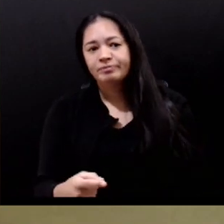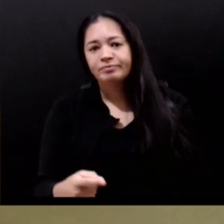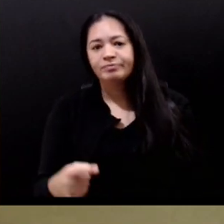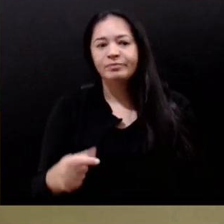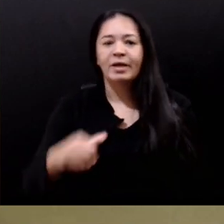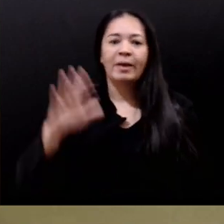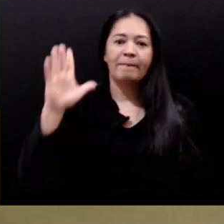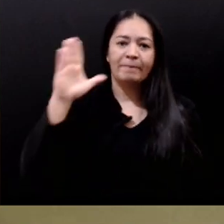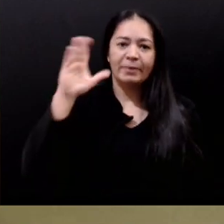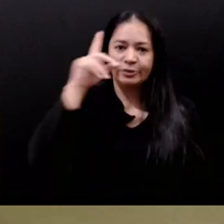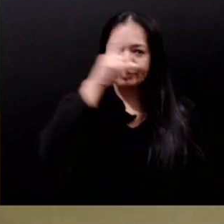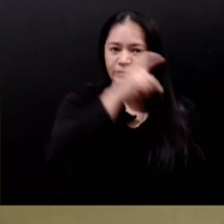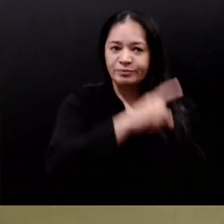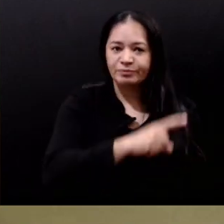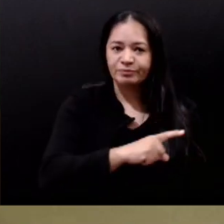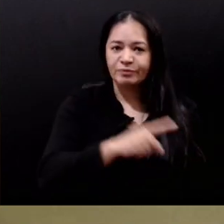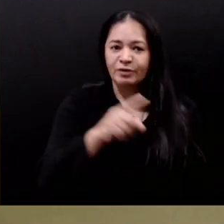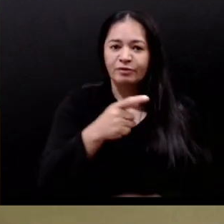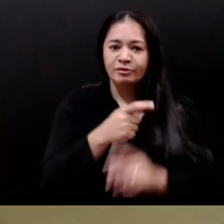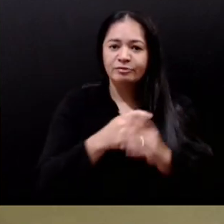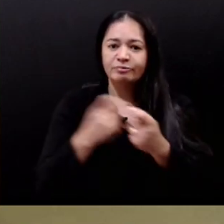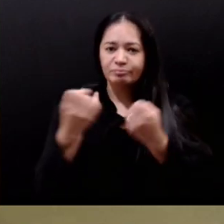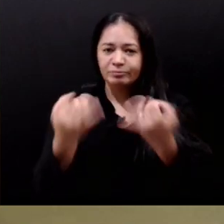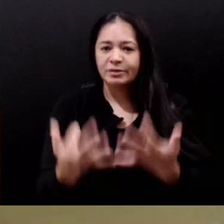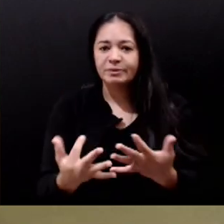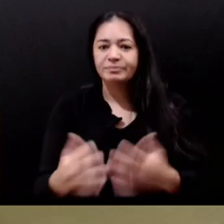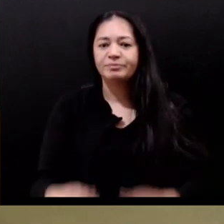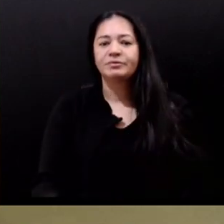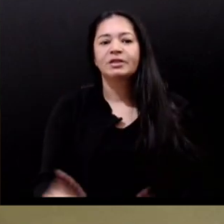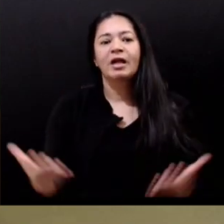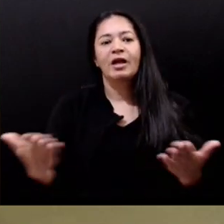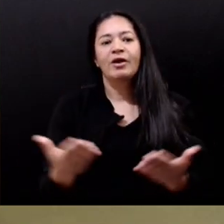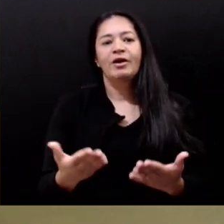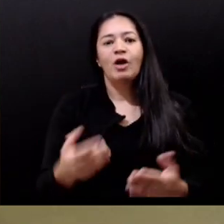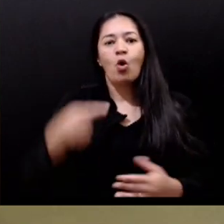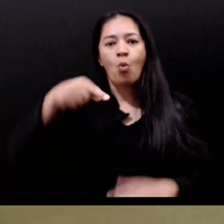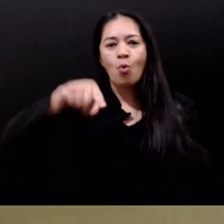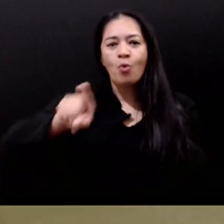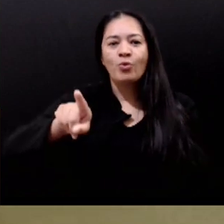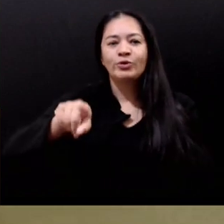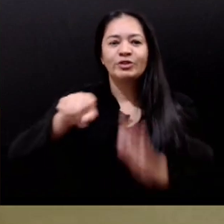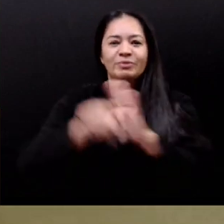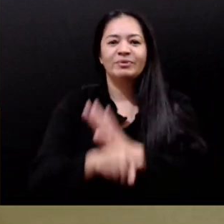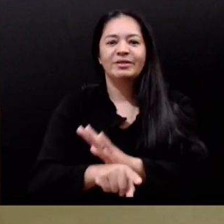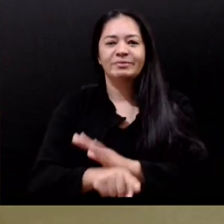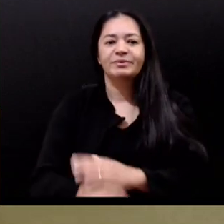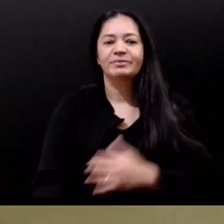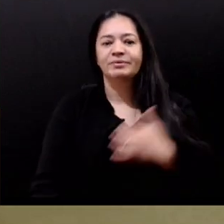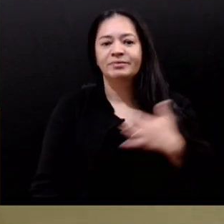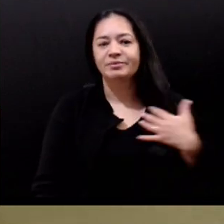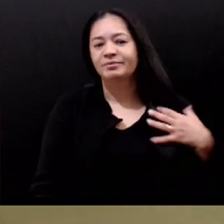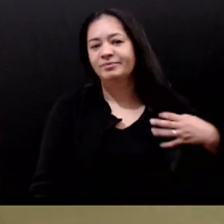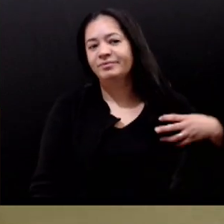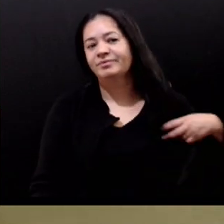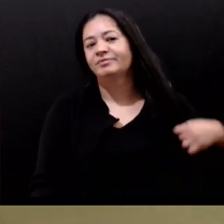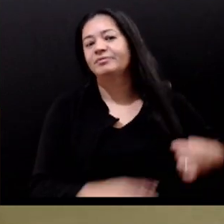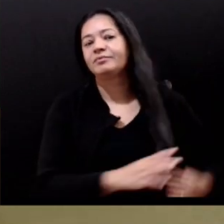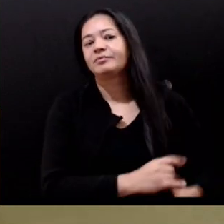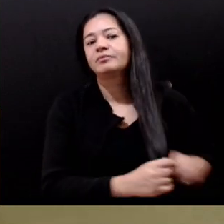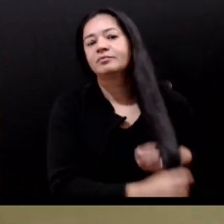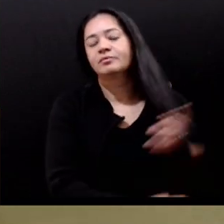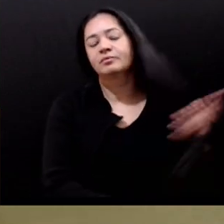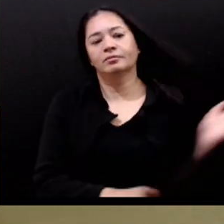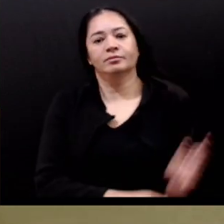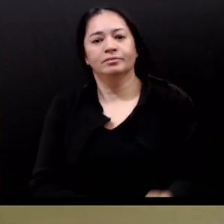você contornar toda essa situação. 97, a última pergunta e a gente vai para as considerações finais do nosso Estúdio Câmara de hoje.